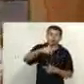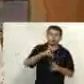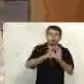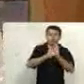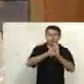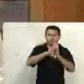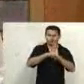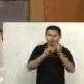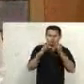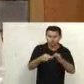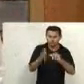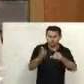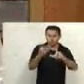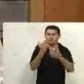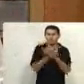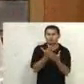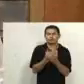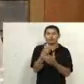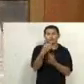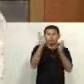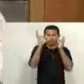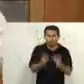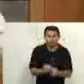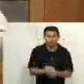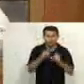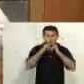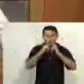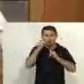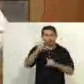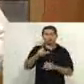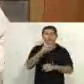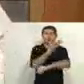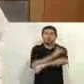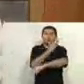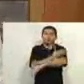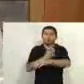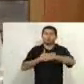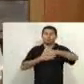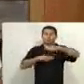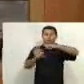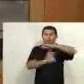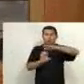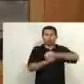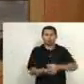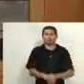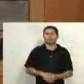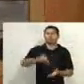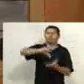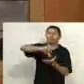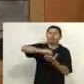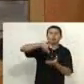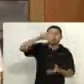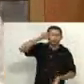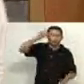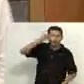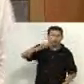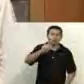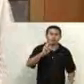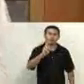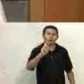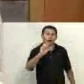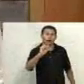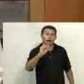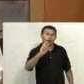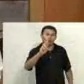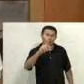a gente viu lá no finalzinho da teleaula 1, certo? São dados que eu obtenho na prática da minha empresa. Guarapuava, Paraná, pergunta, por